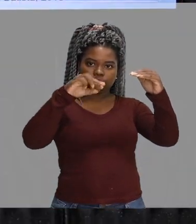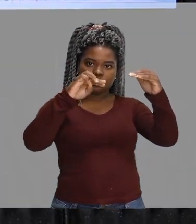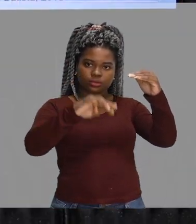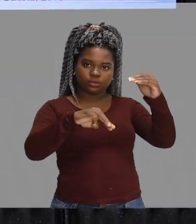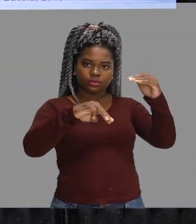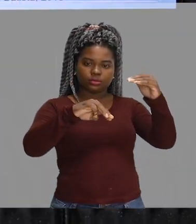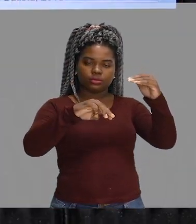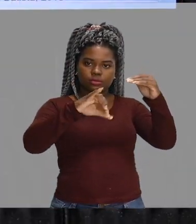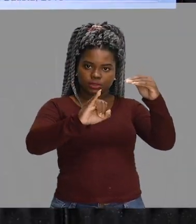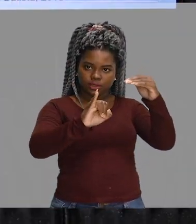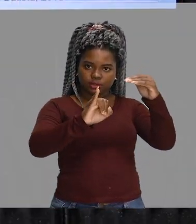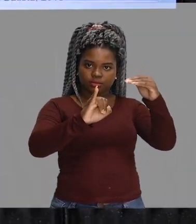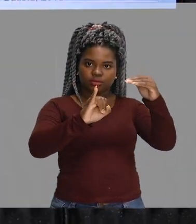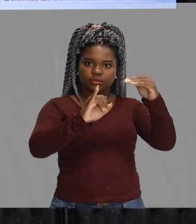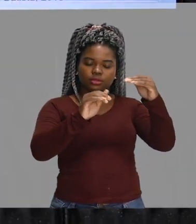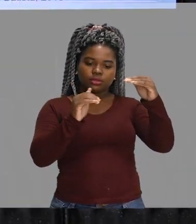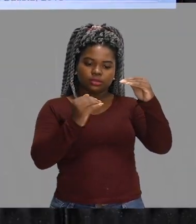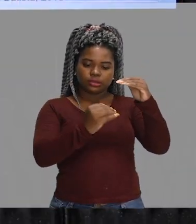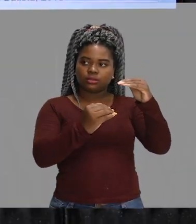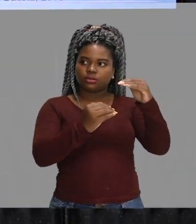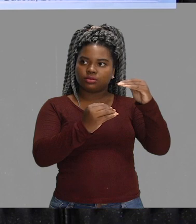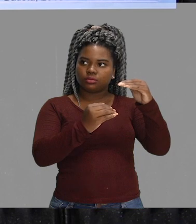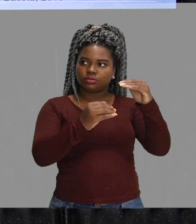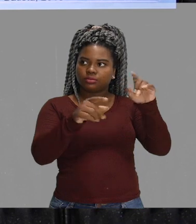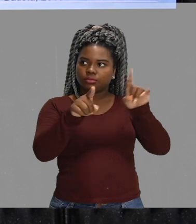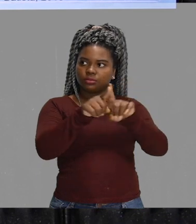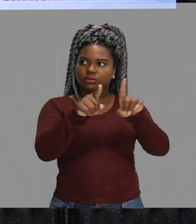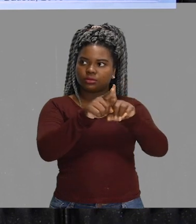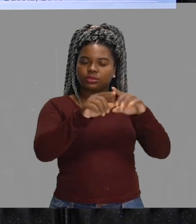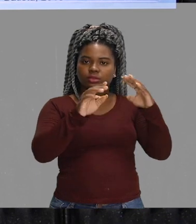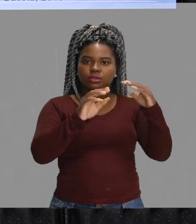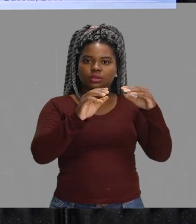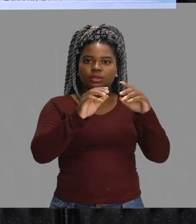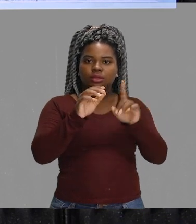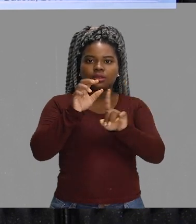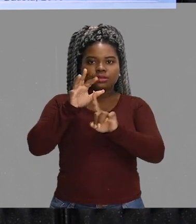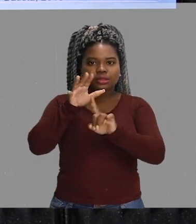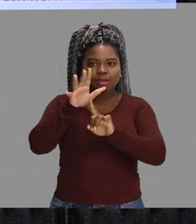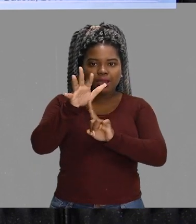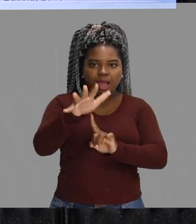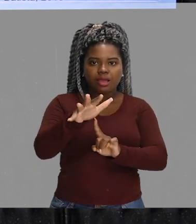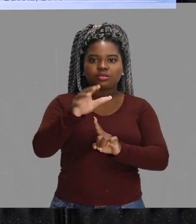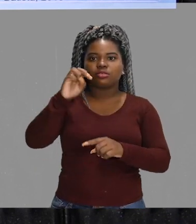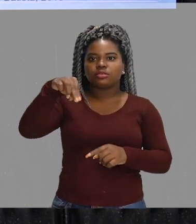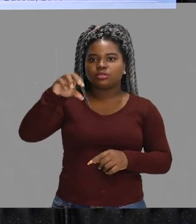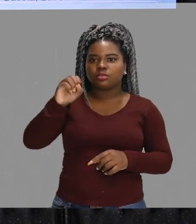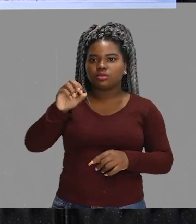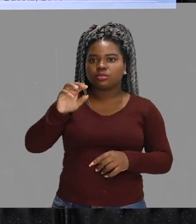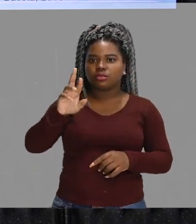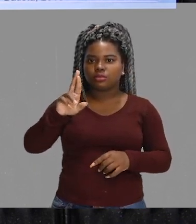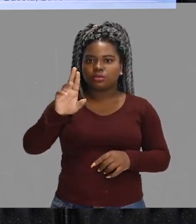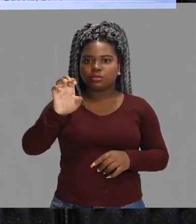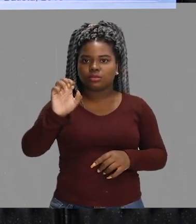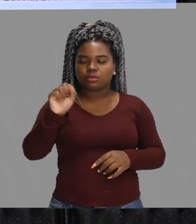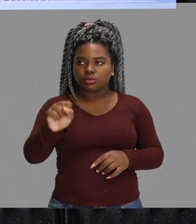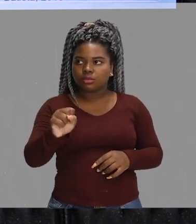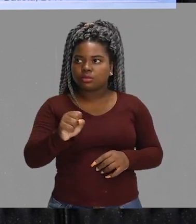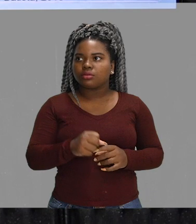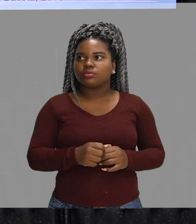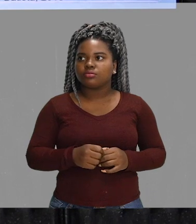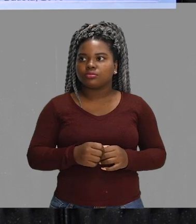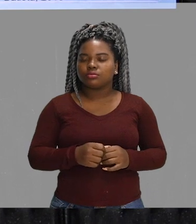os expoentes. Então, terminou em S2, família 2A. Mas terminou em P3, eu